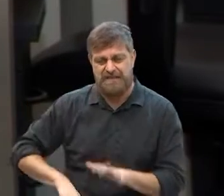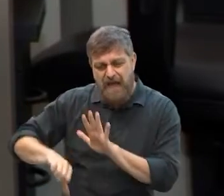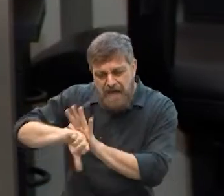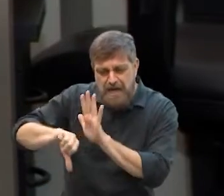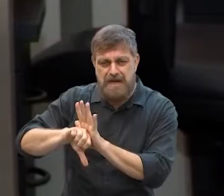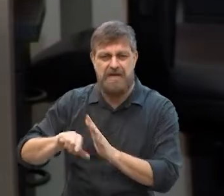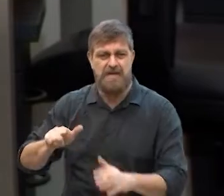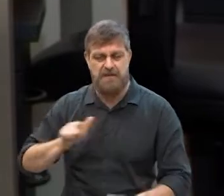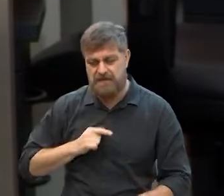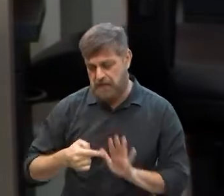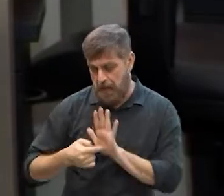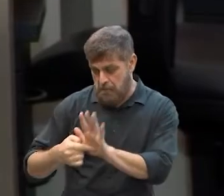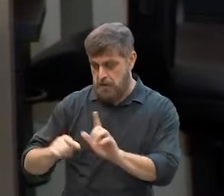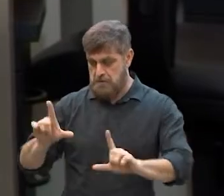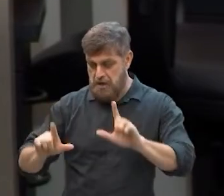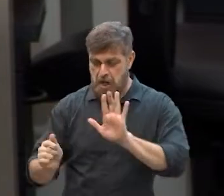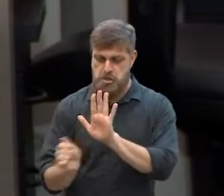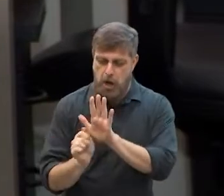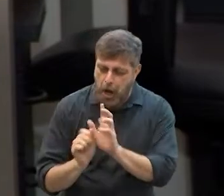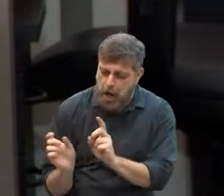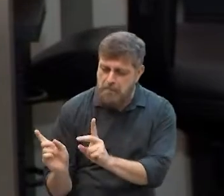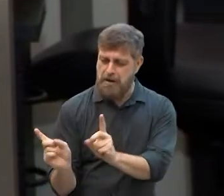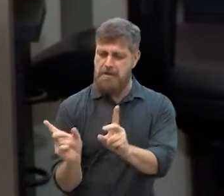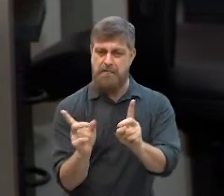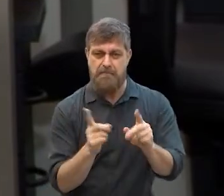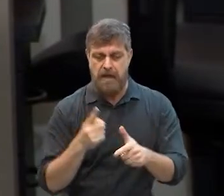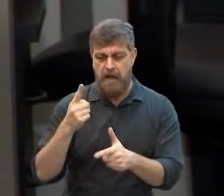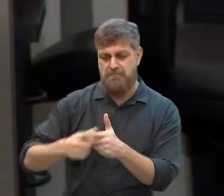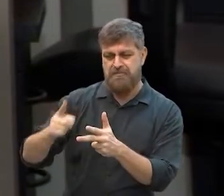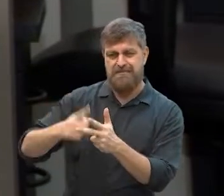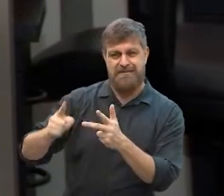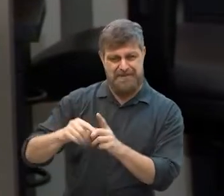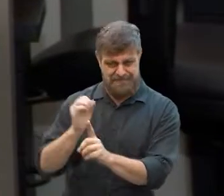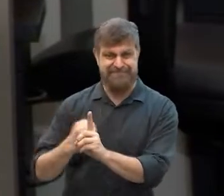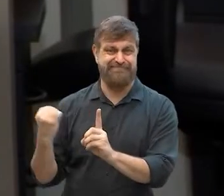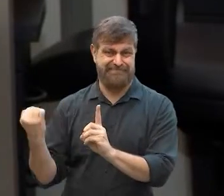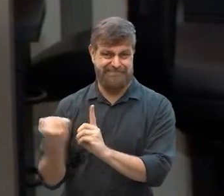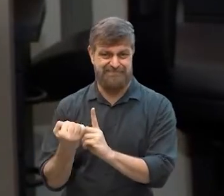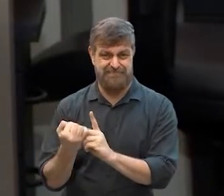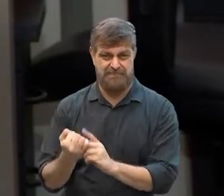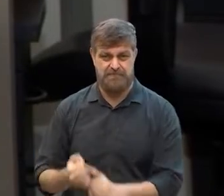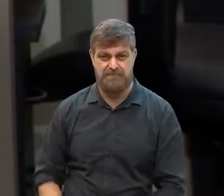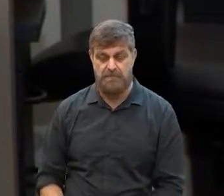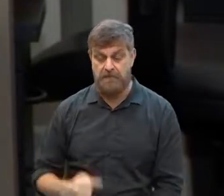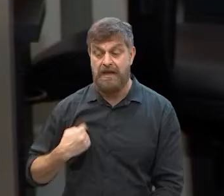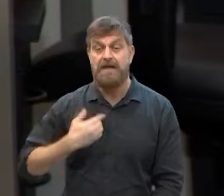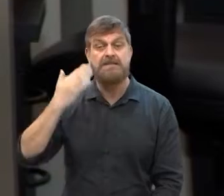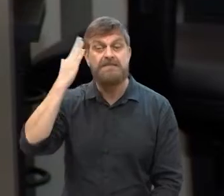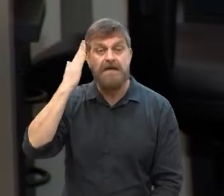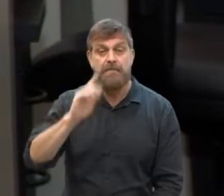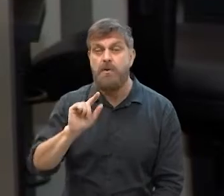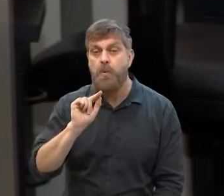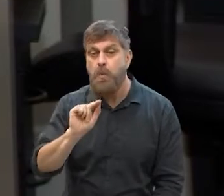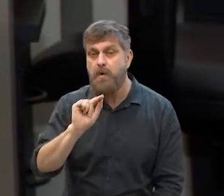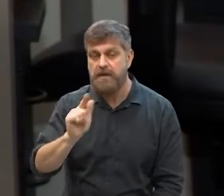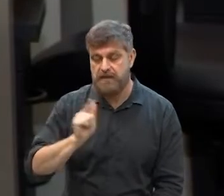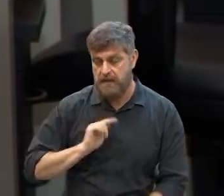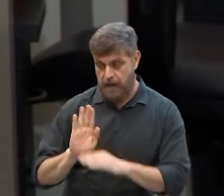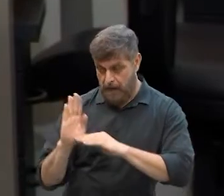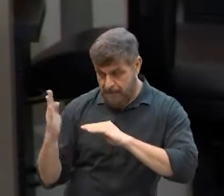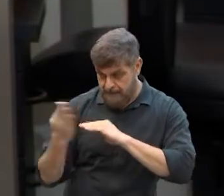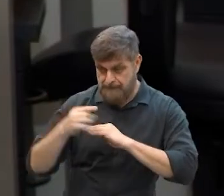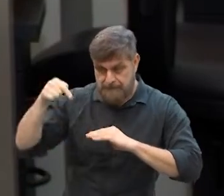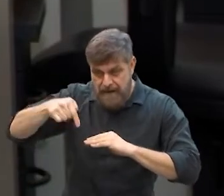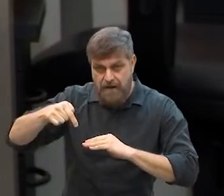por conta da violência, do tráfico de drogas, de algum problema relacionado a isso. Mas o que a gente sabe muito bem, é que esses bairros